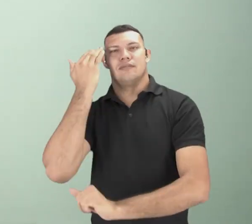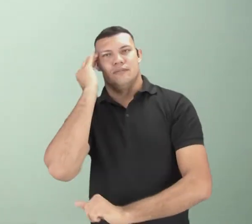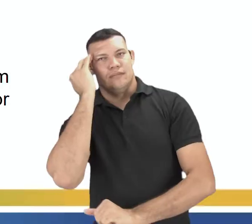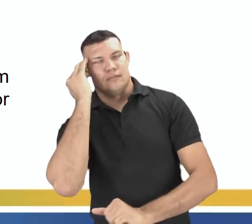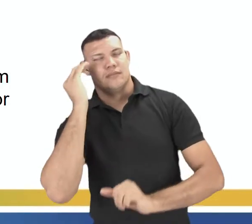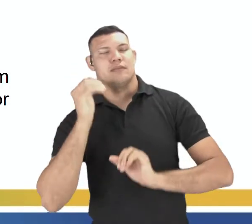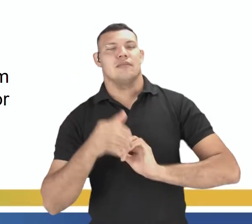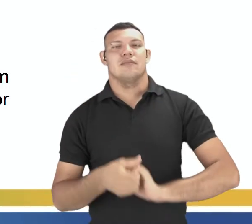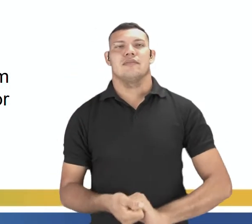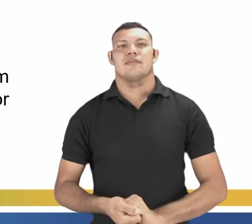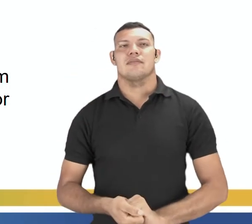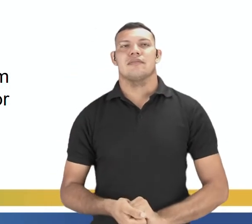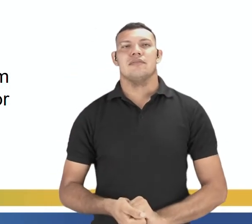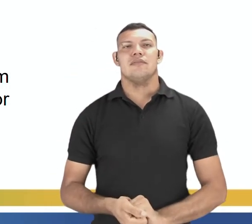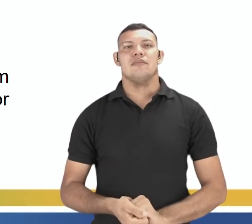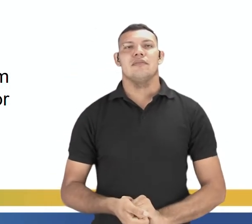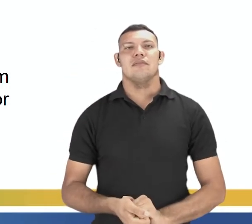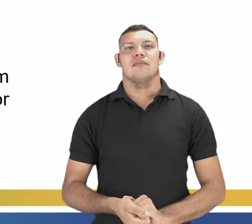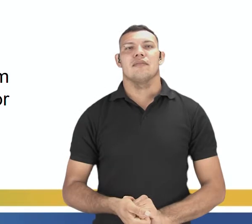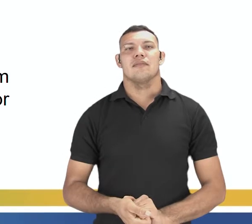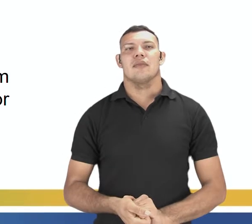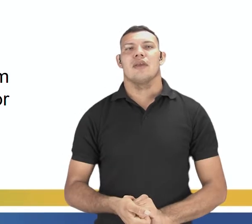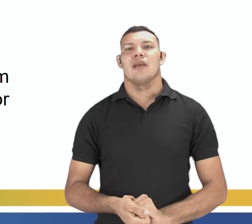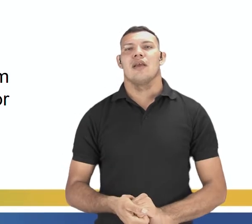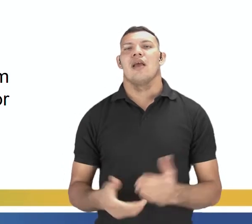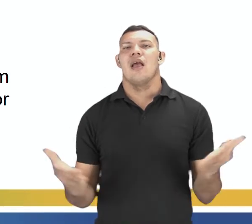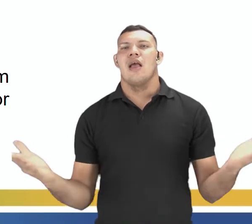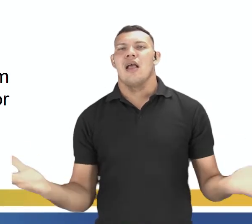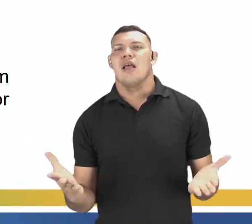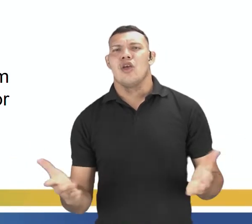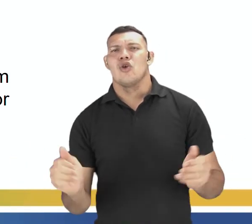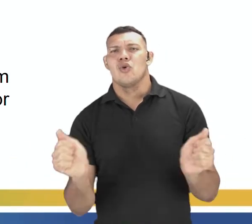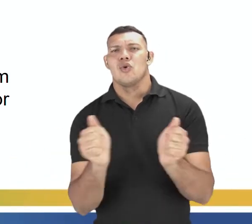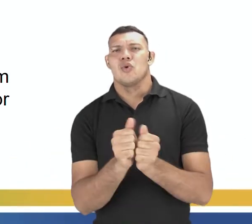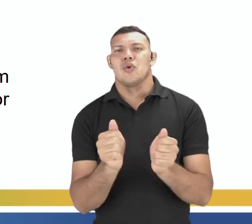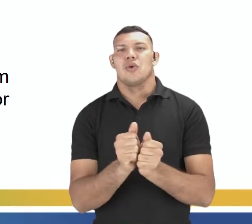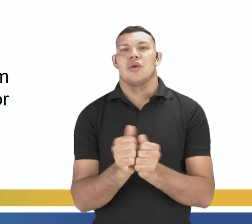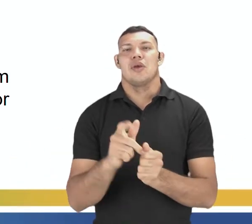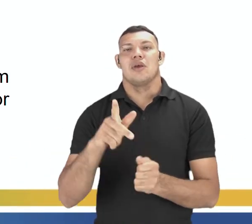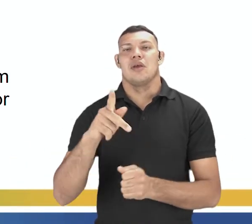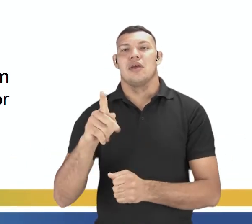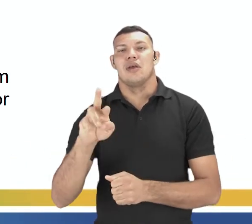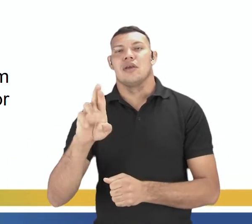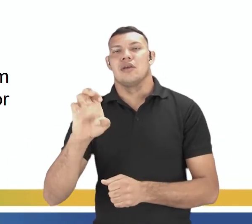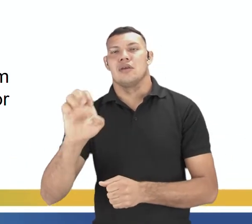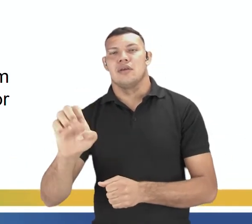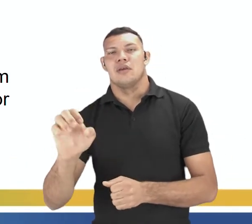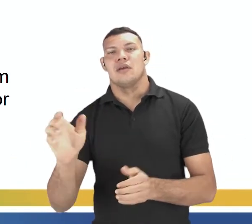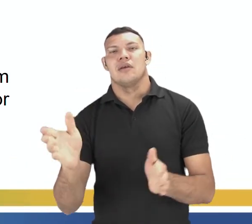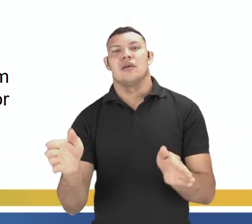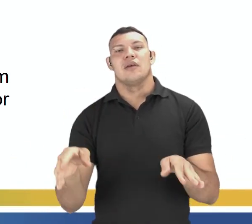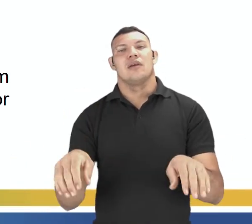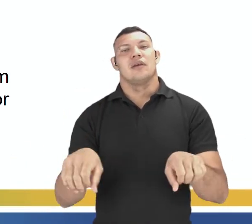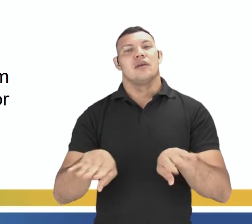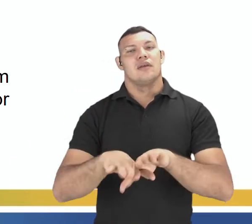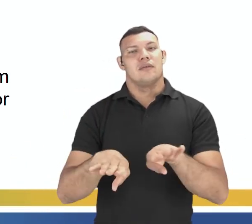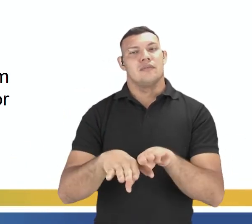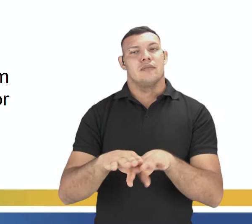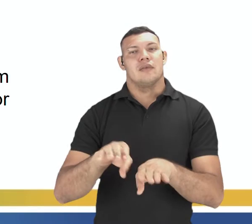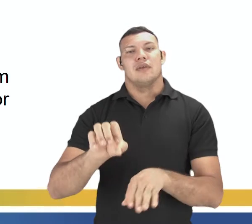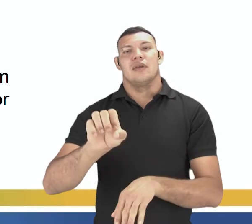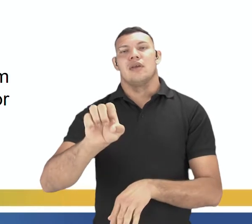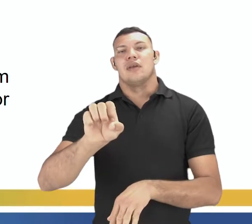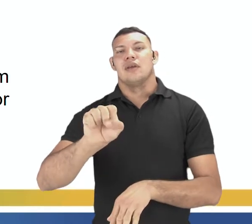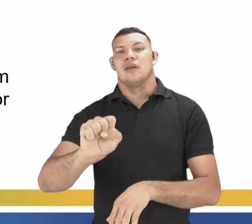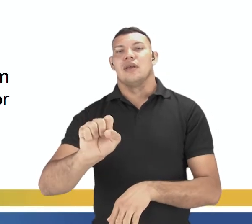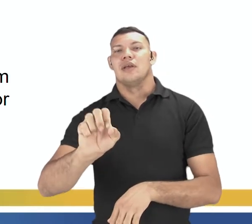Ok? E a derivação prefixal e sufixal é aquela em que acrescenta-se ao mesmo tempo